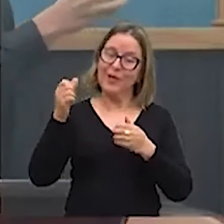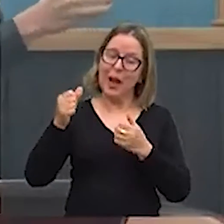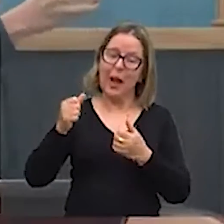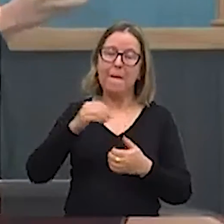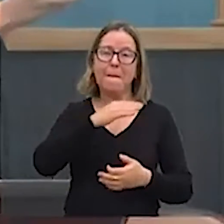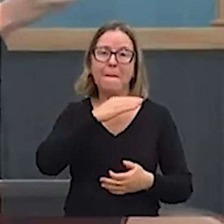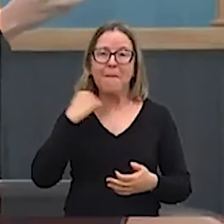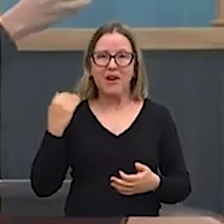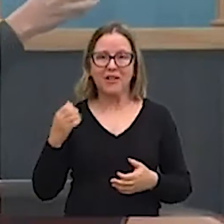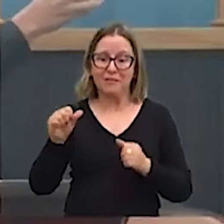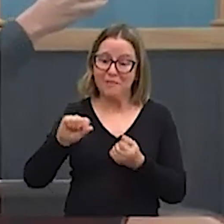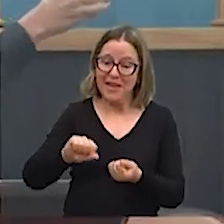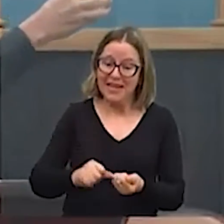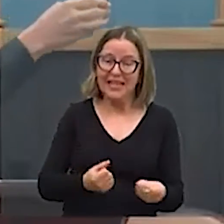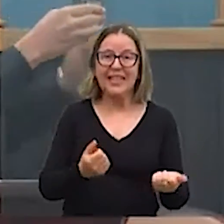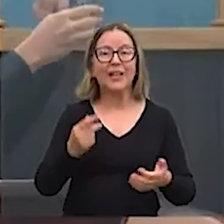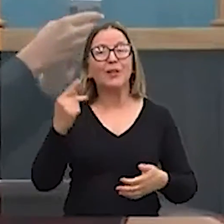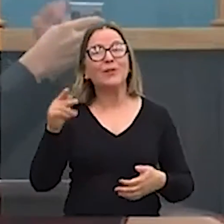meu irmão.